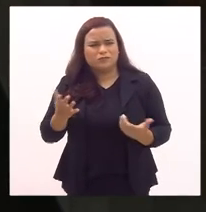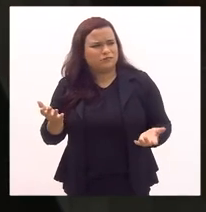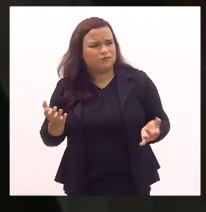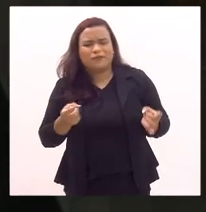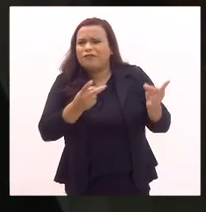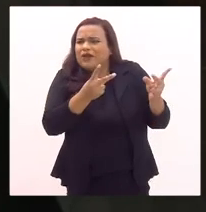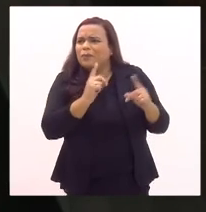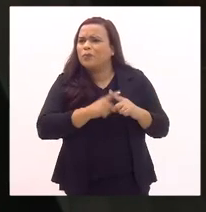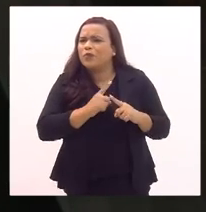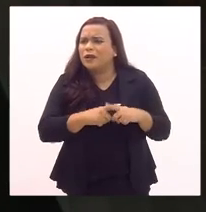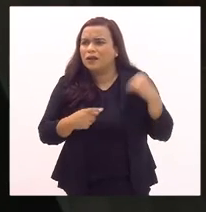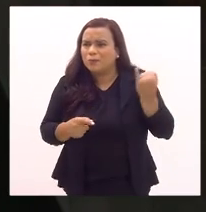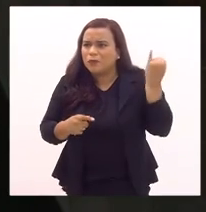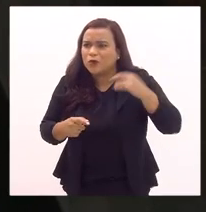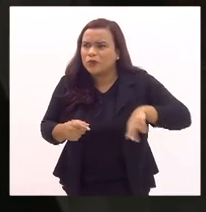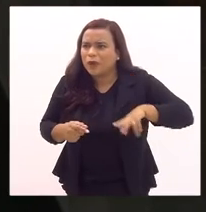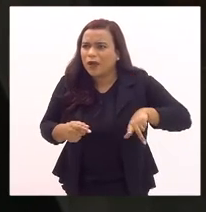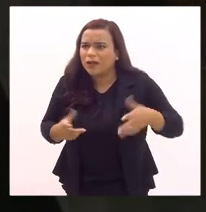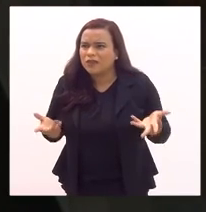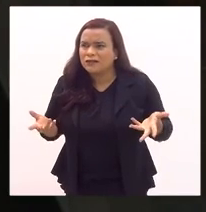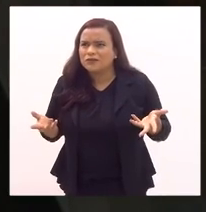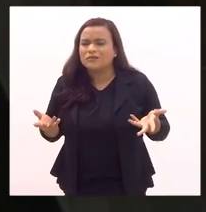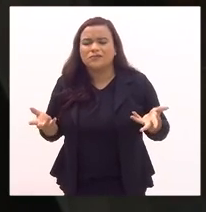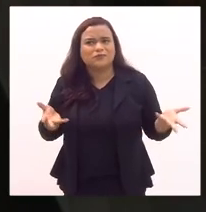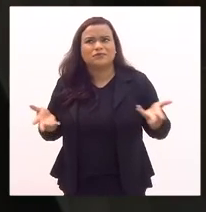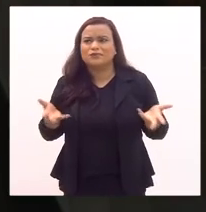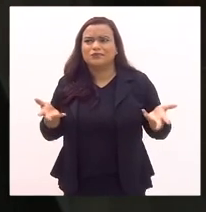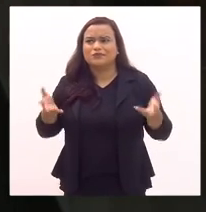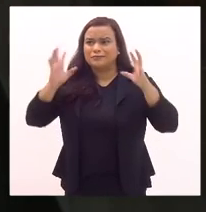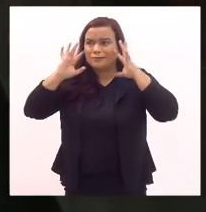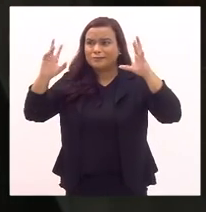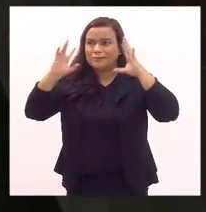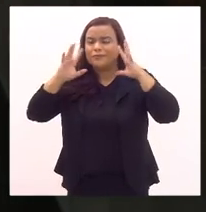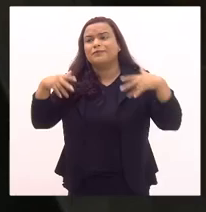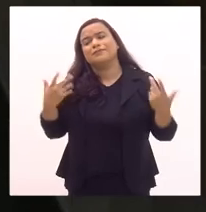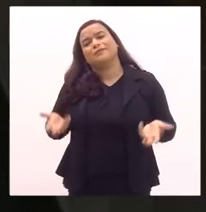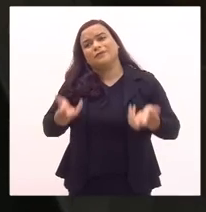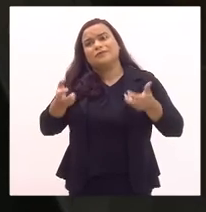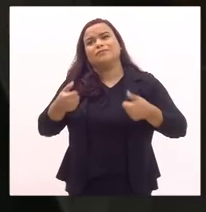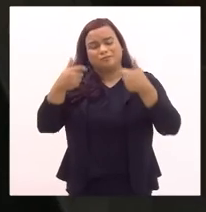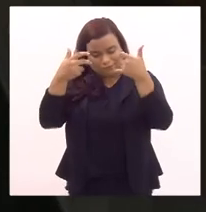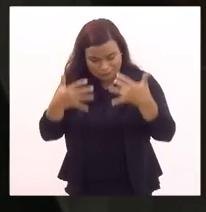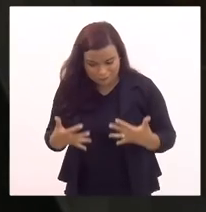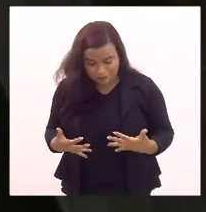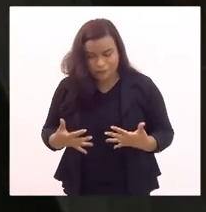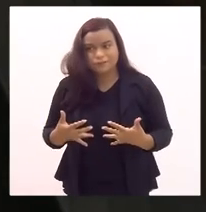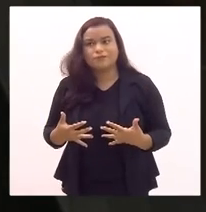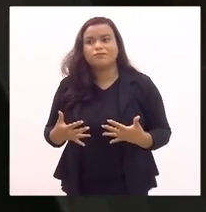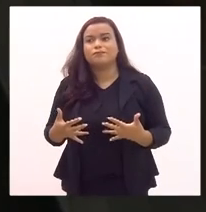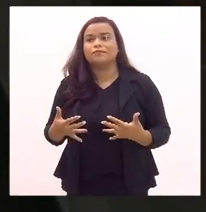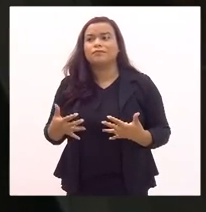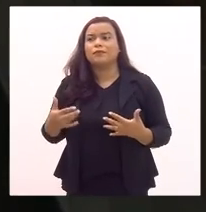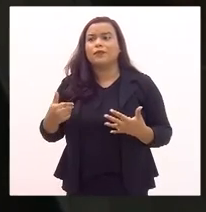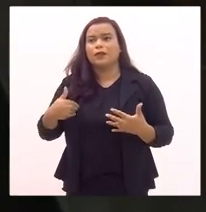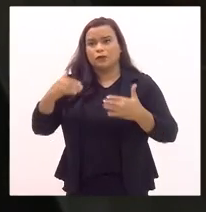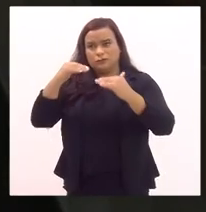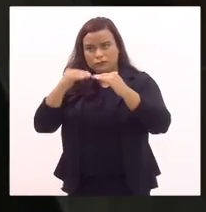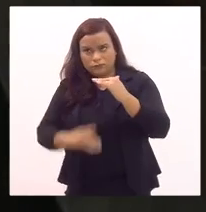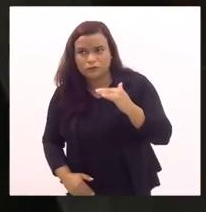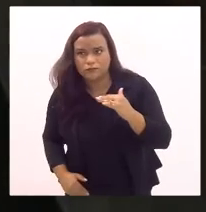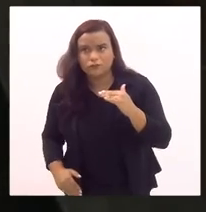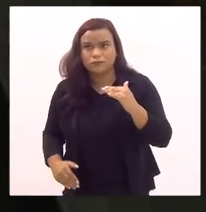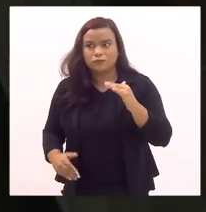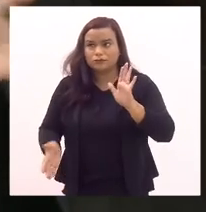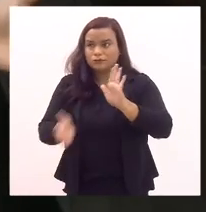importante e não era importante então eu quero aqui dizer que descordando no mérito